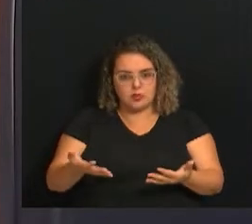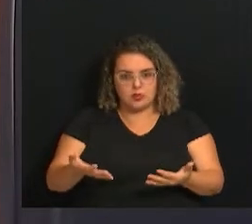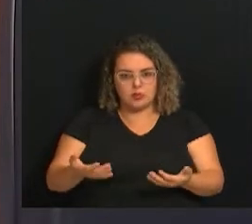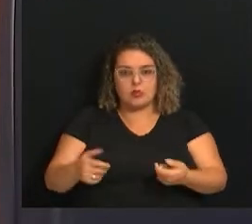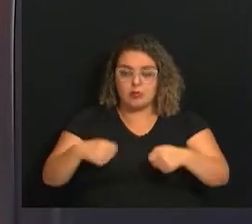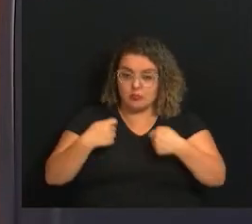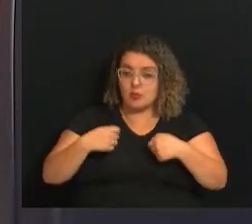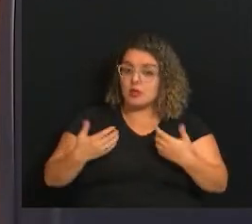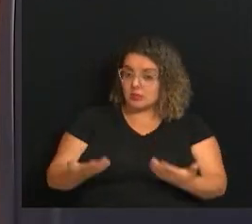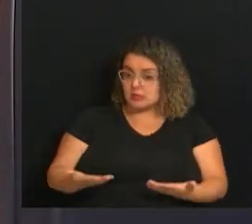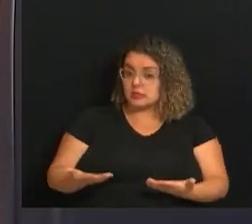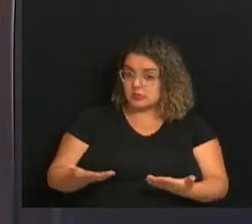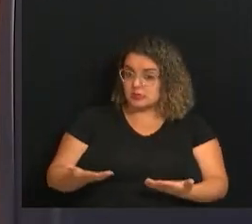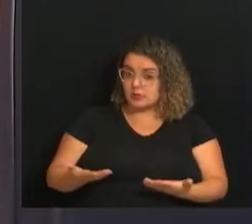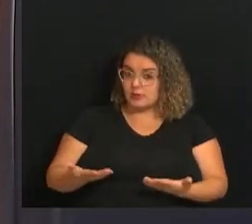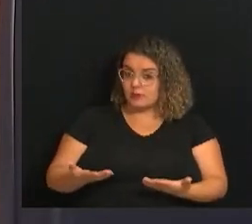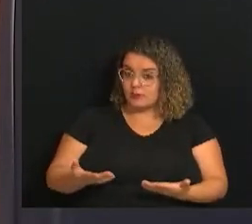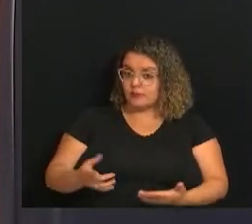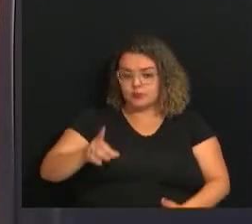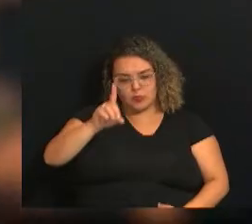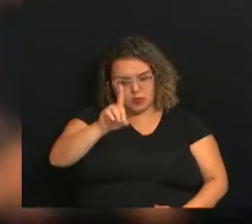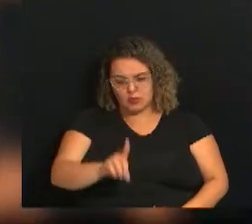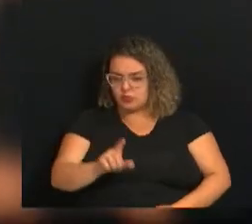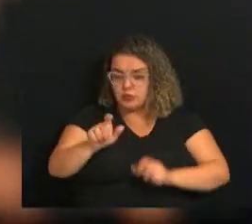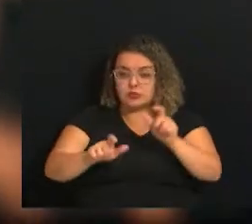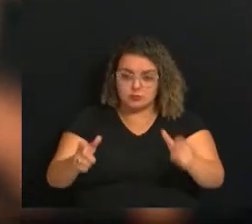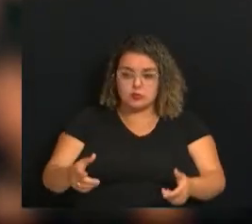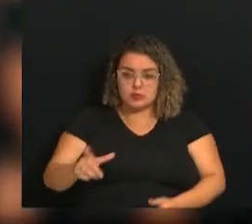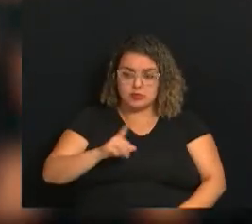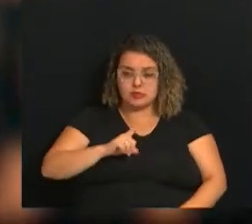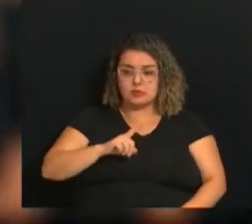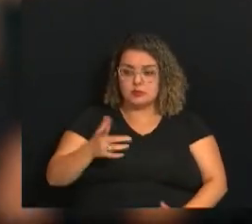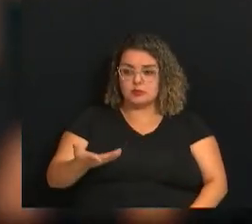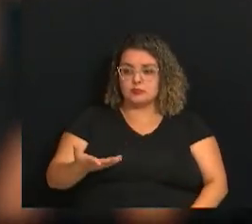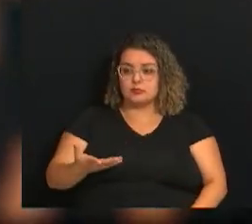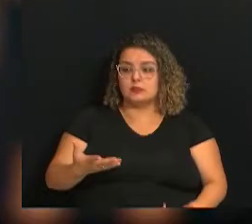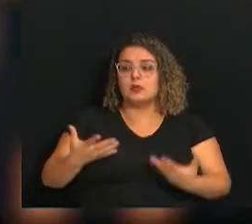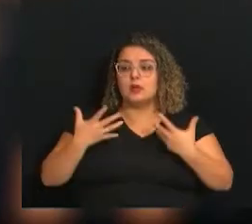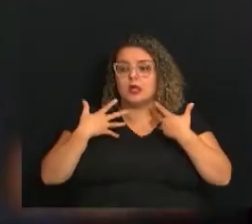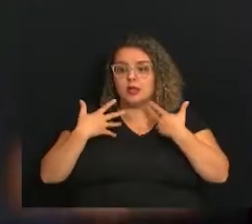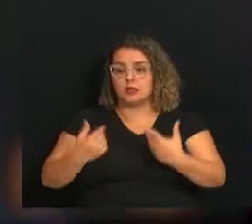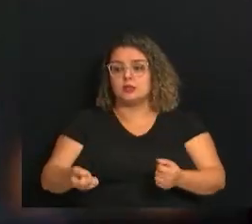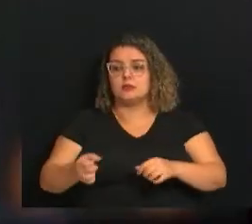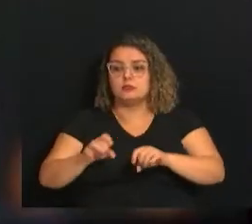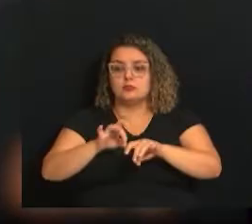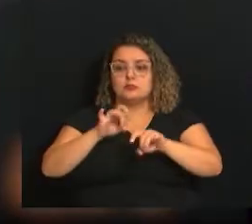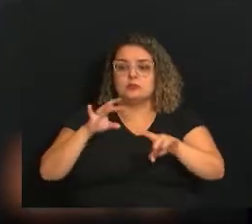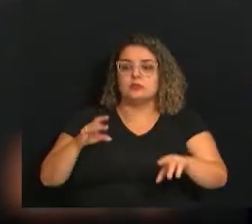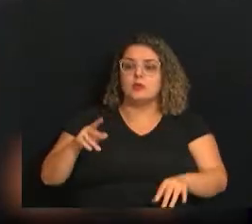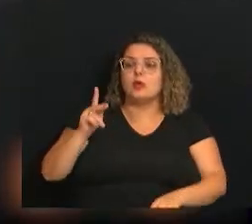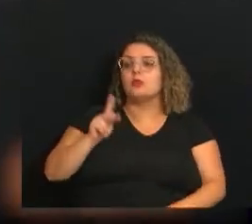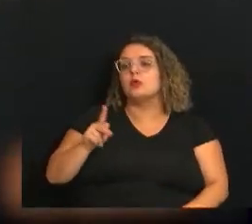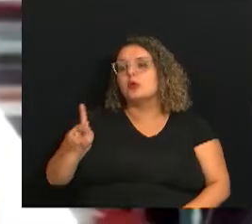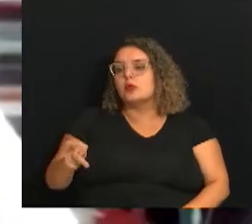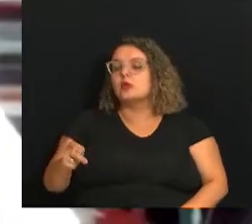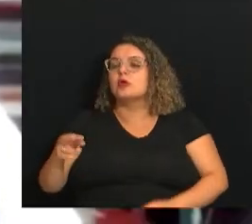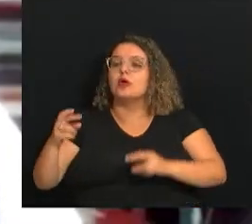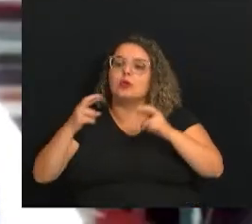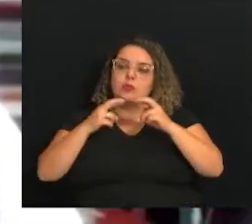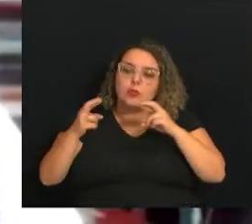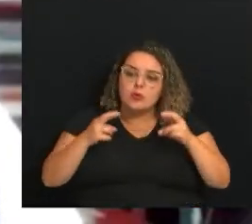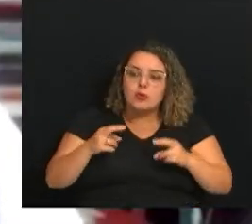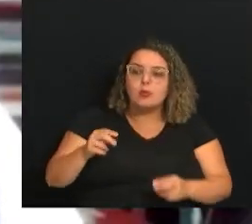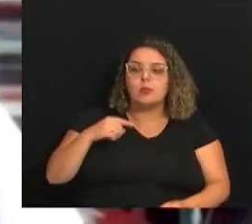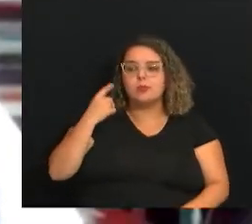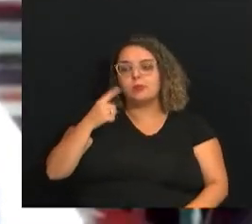necessária, é um direito que a população tem. A parlamentar recebeu de forma remota professores, monitores e um